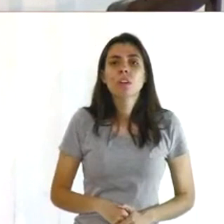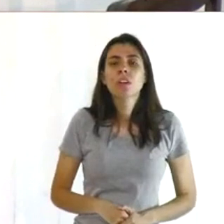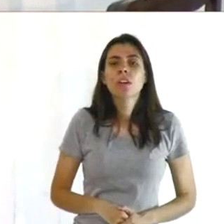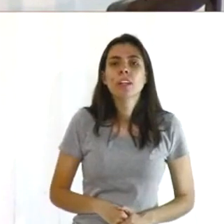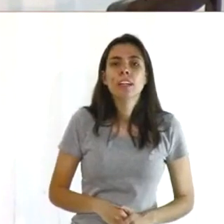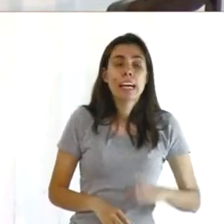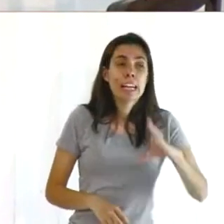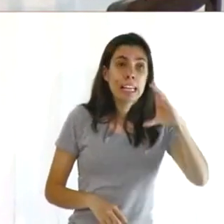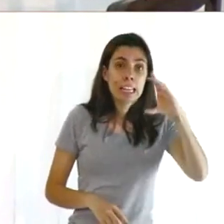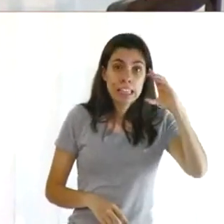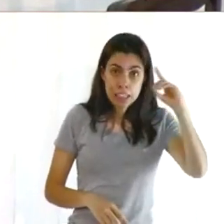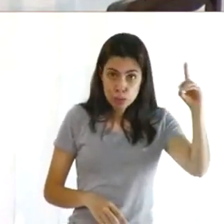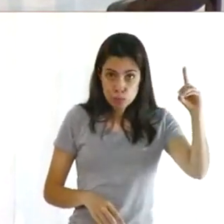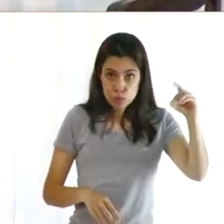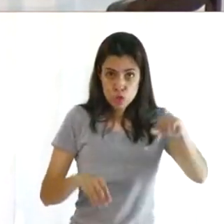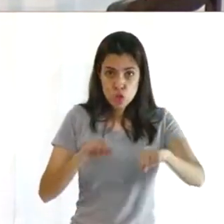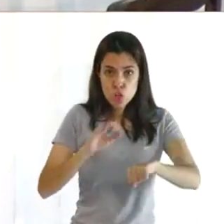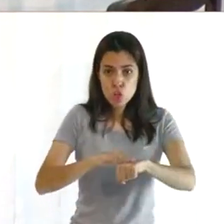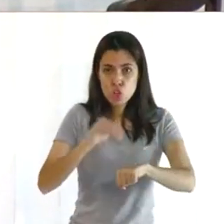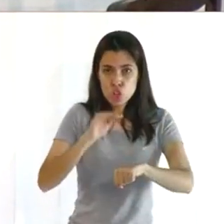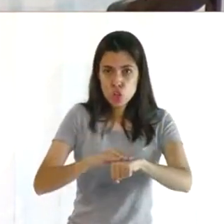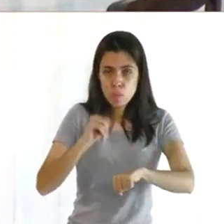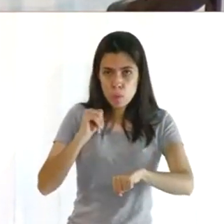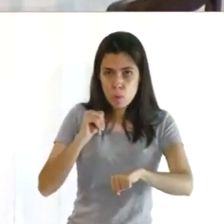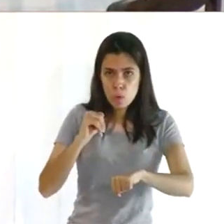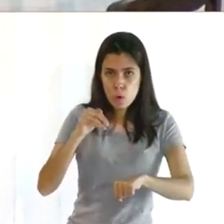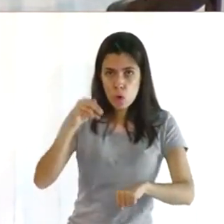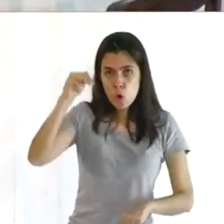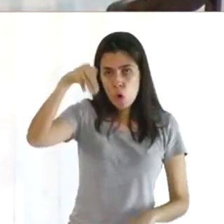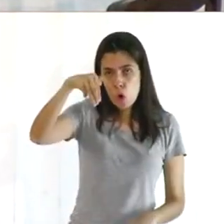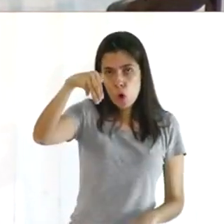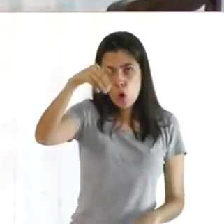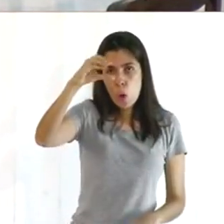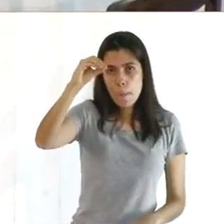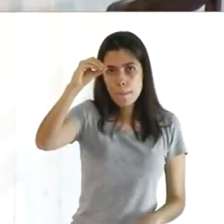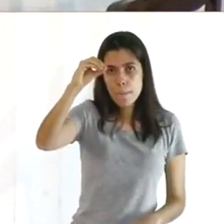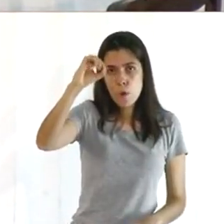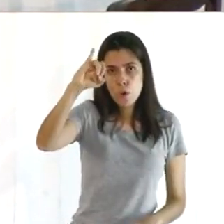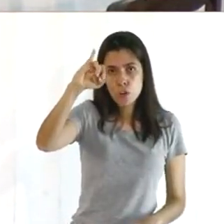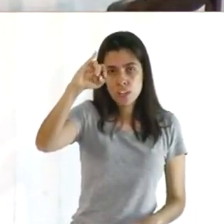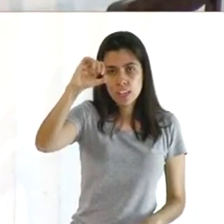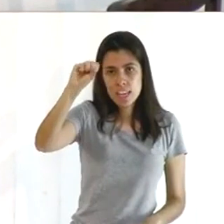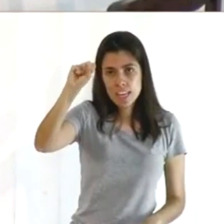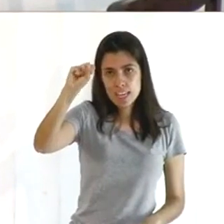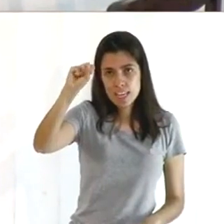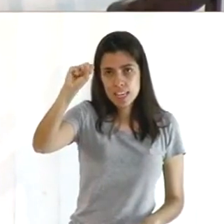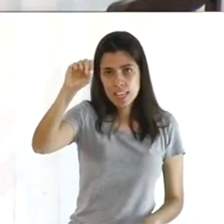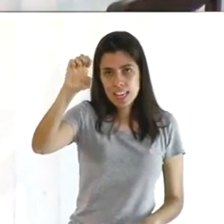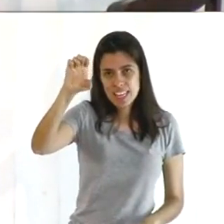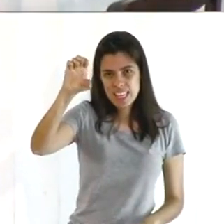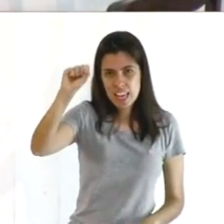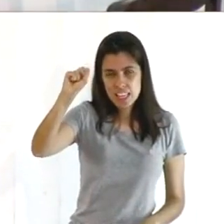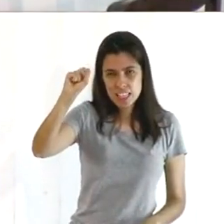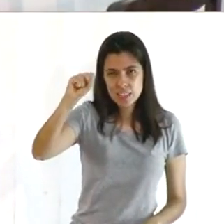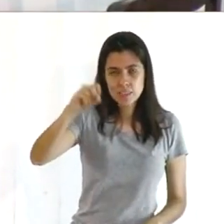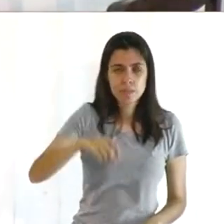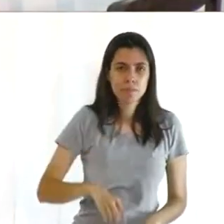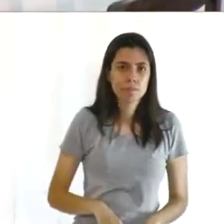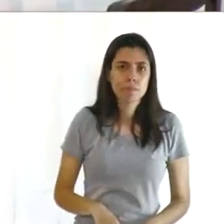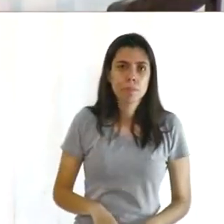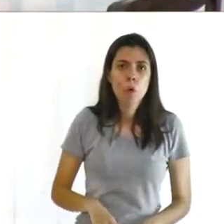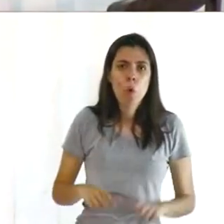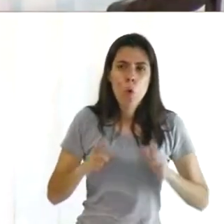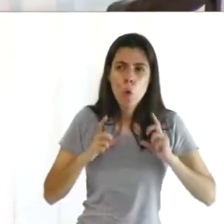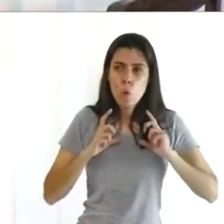Esse povo obstinado, esse povo rebelde, esse povo cabeça dura, porque a expressão dura cerviz é isso, é um povo de cabeça